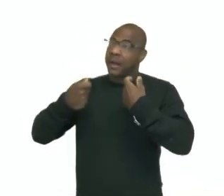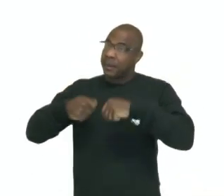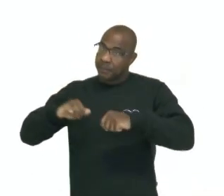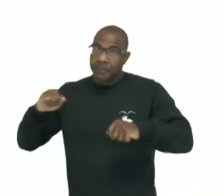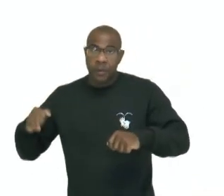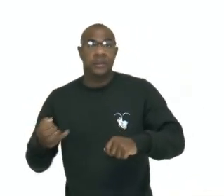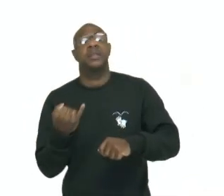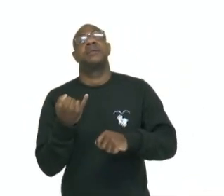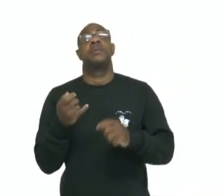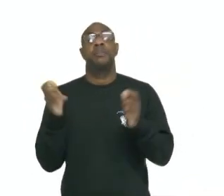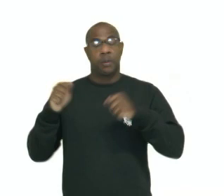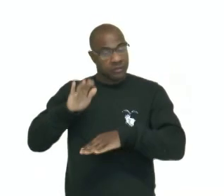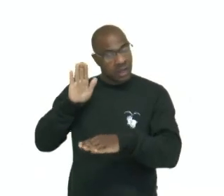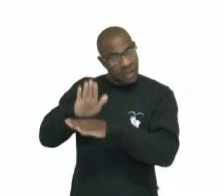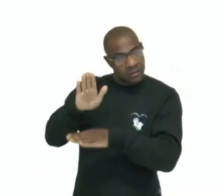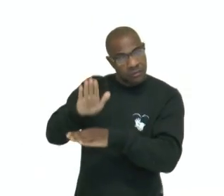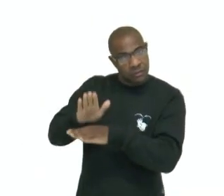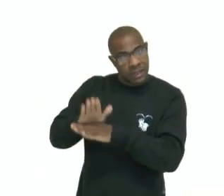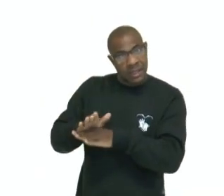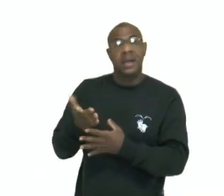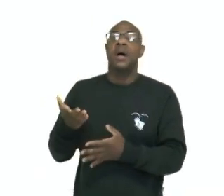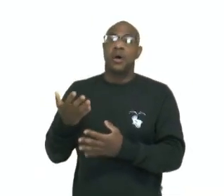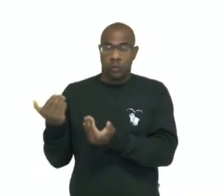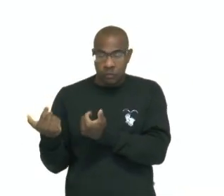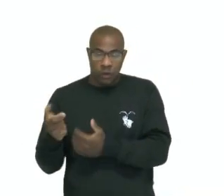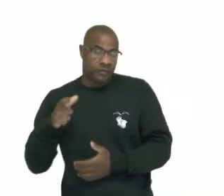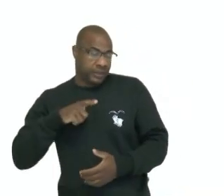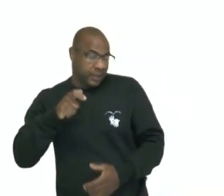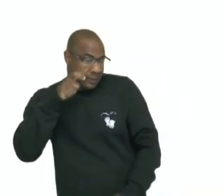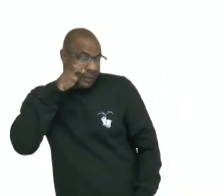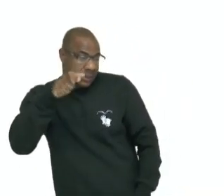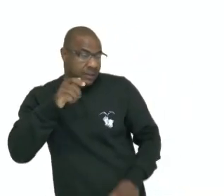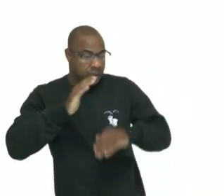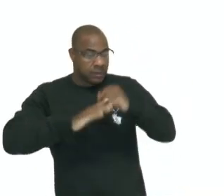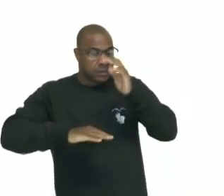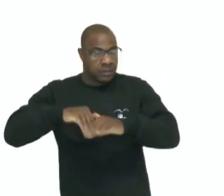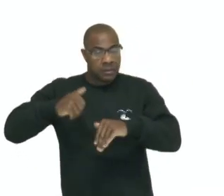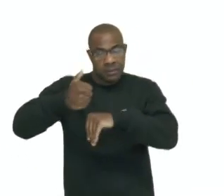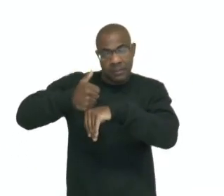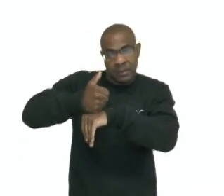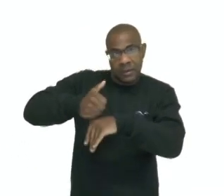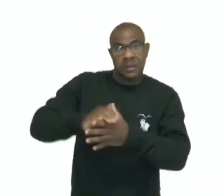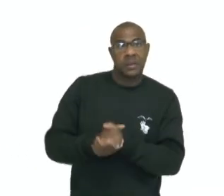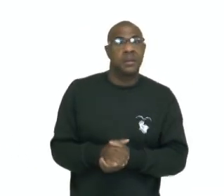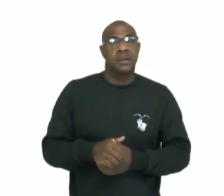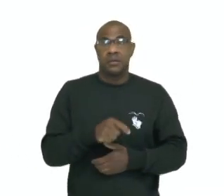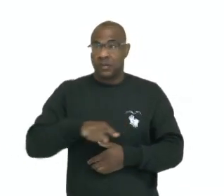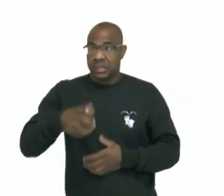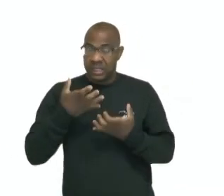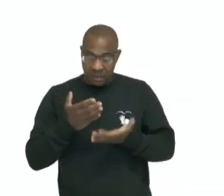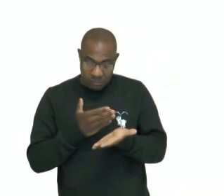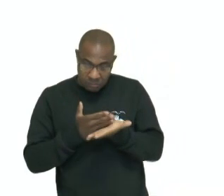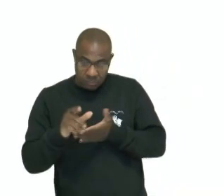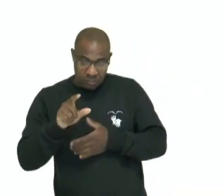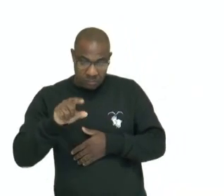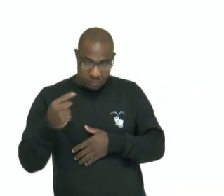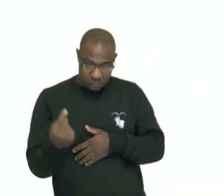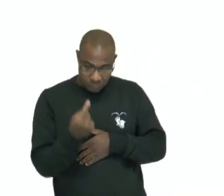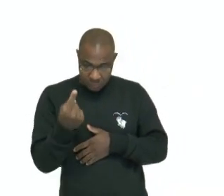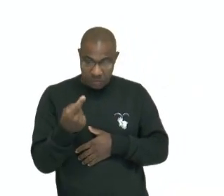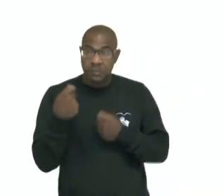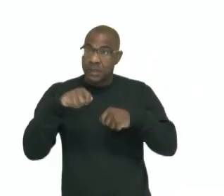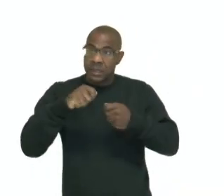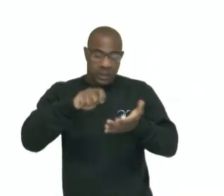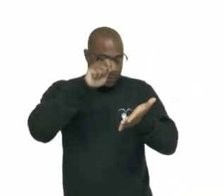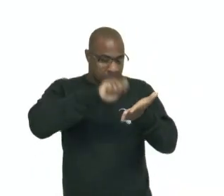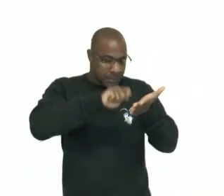as próprias características e interesses. Para quem quer iniciar esse processo sozinho, uma sugestão é fazer uma lista de coisas